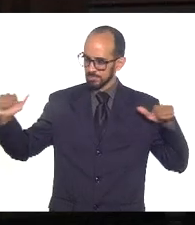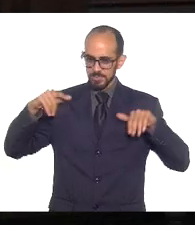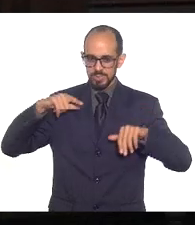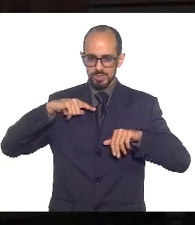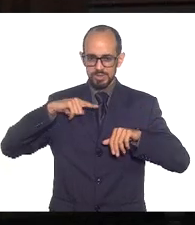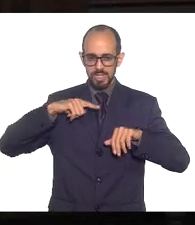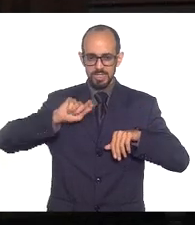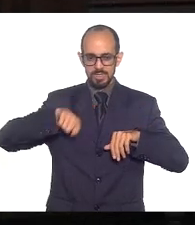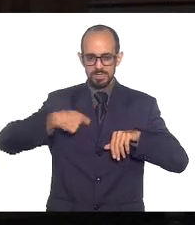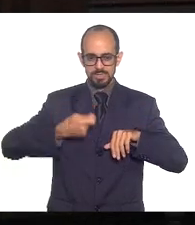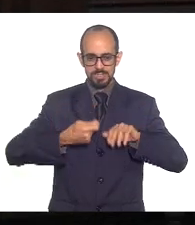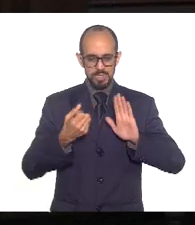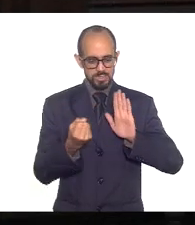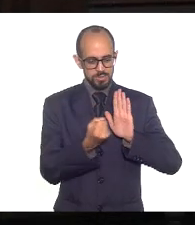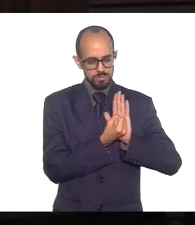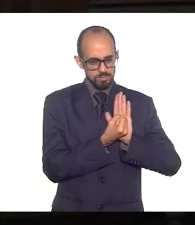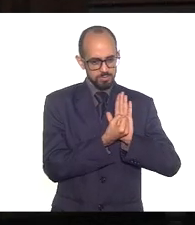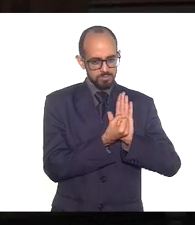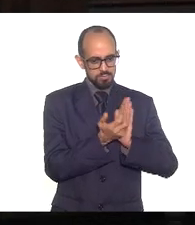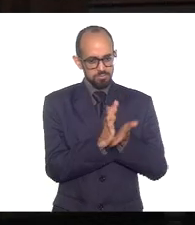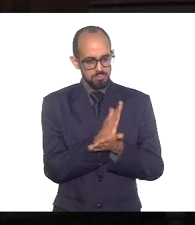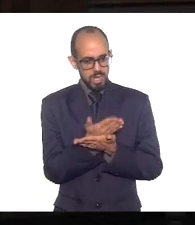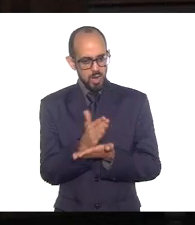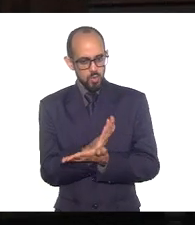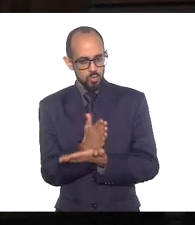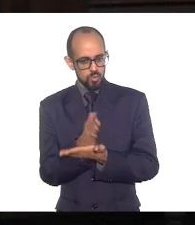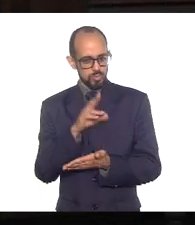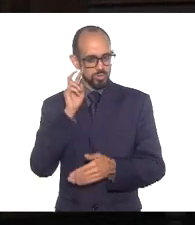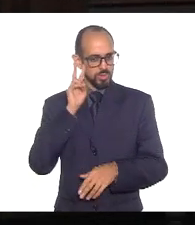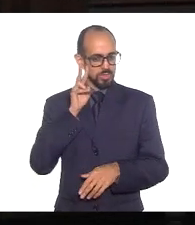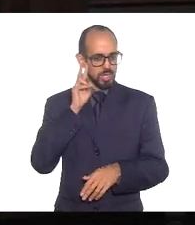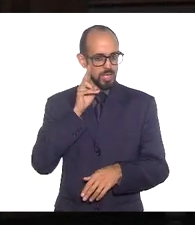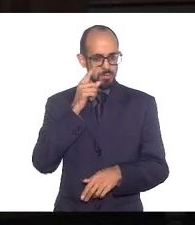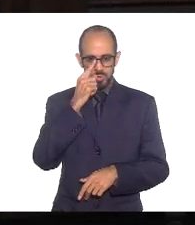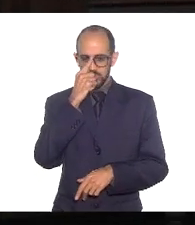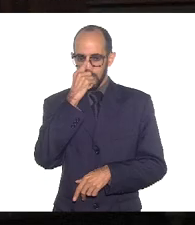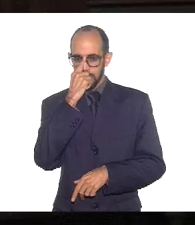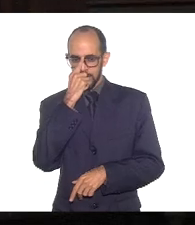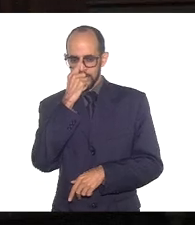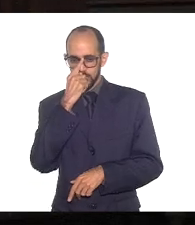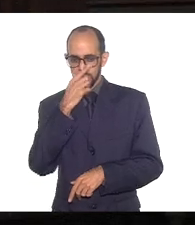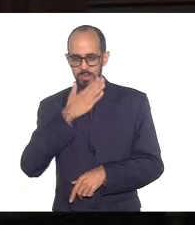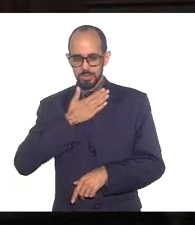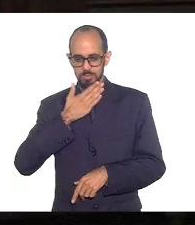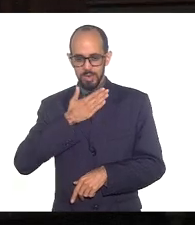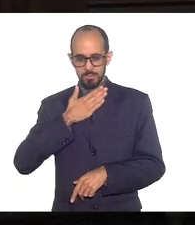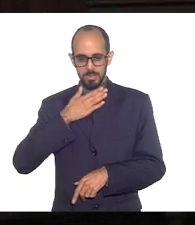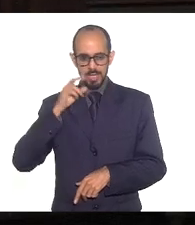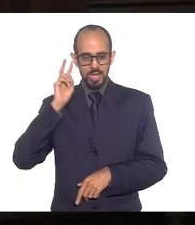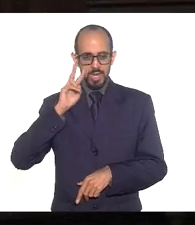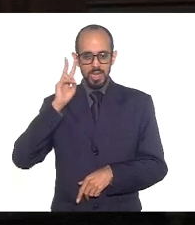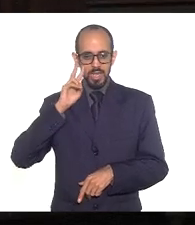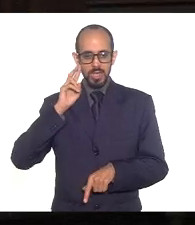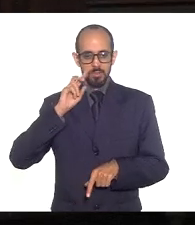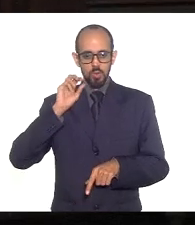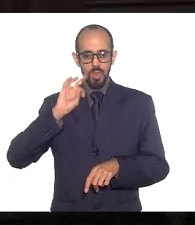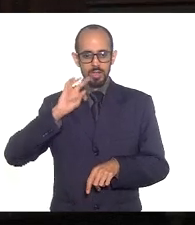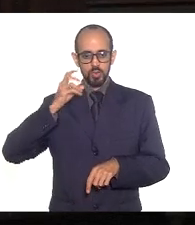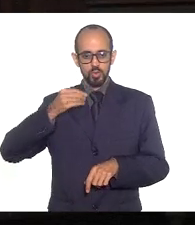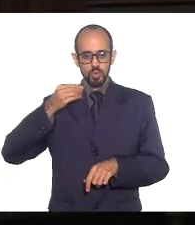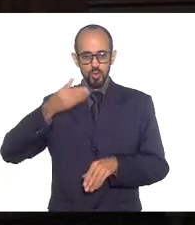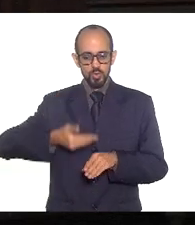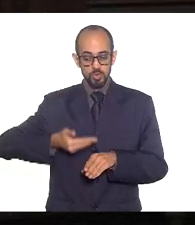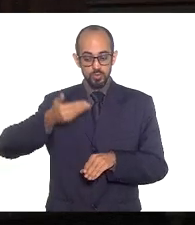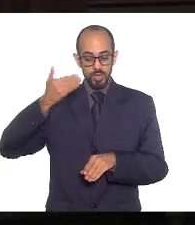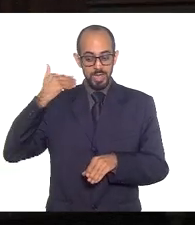símbolos tem que para hoje lembra os comandos mas para mim lembra aqueles que preferem